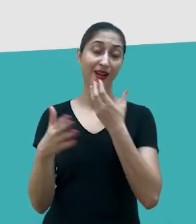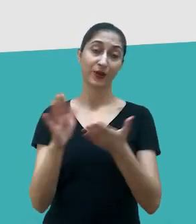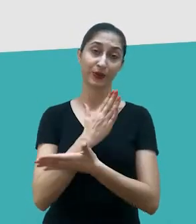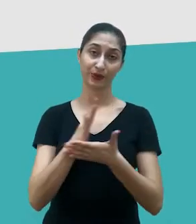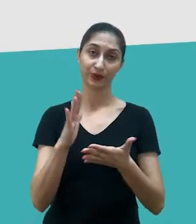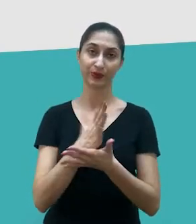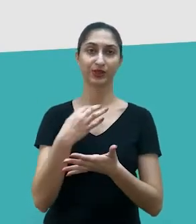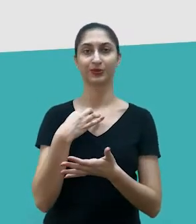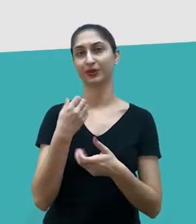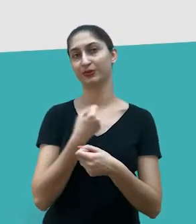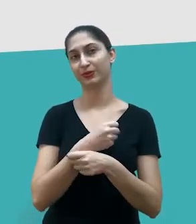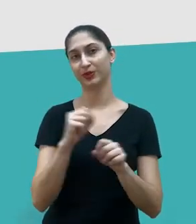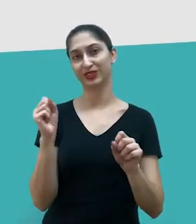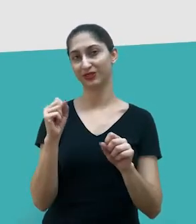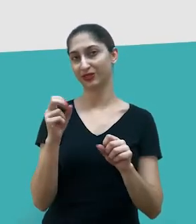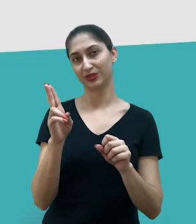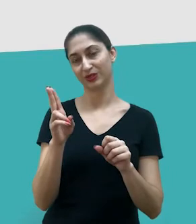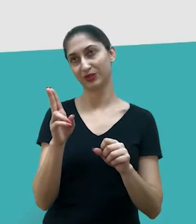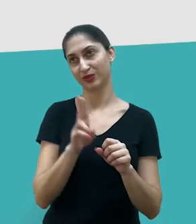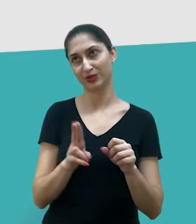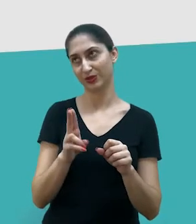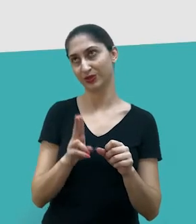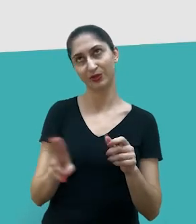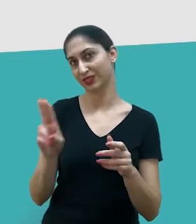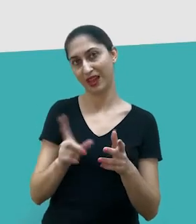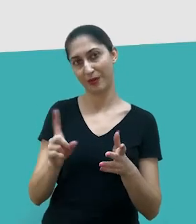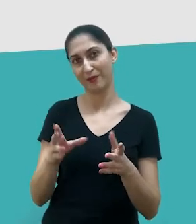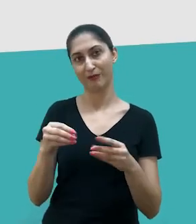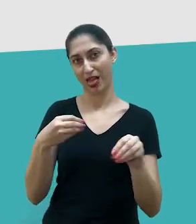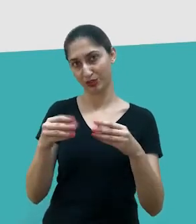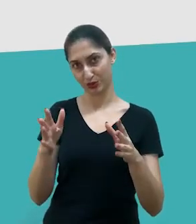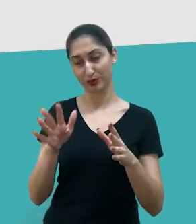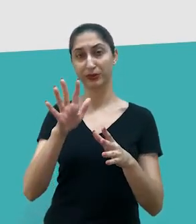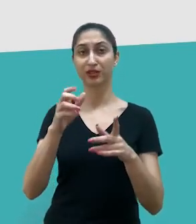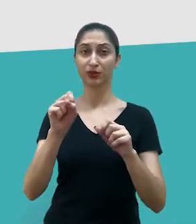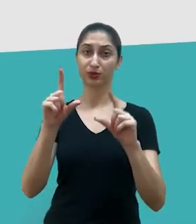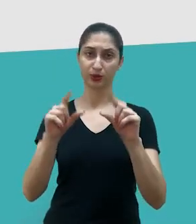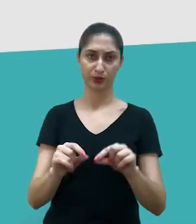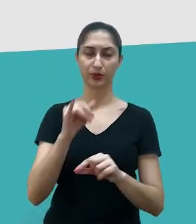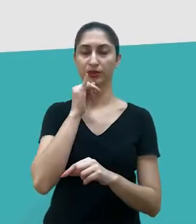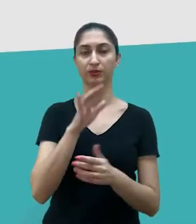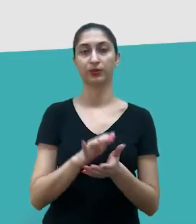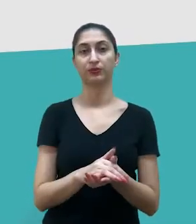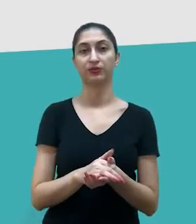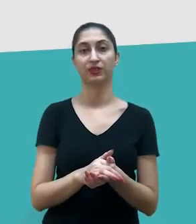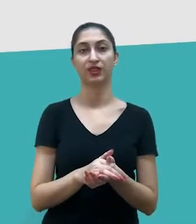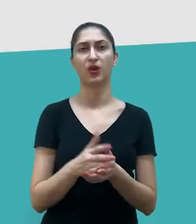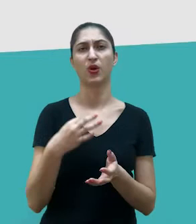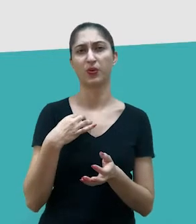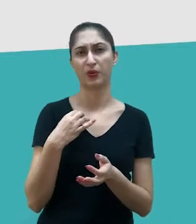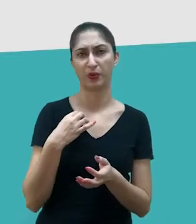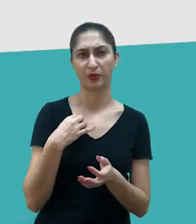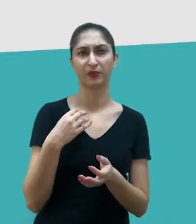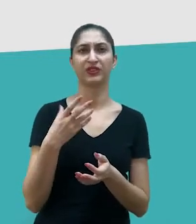por enquanto, não usarem plástico. Mas que tal reduzir a quantidade delas? Por exemplo, as roupas de academia,